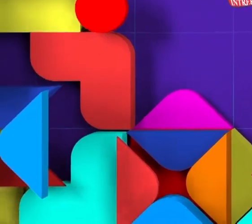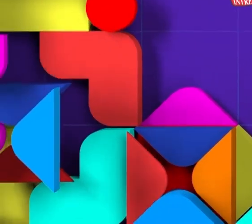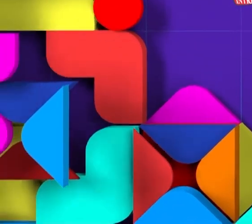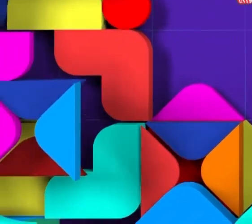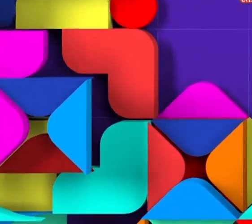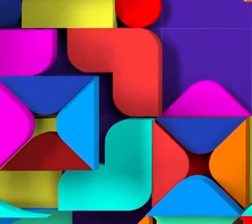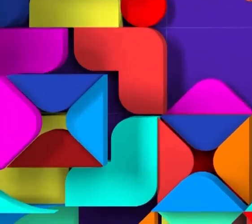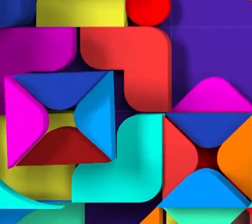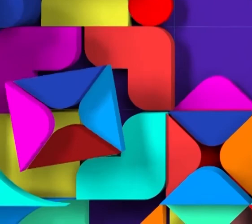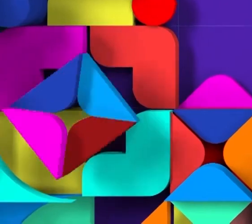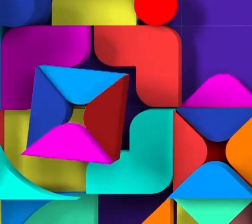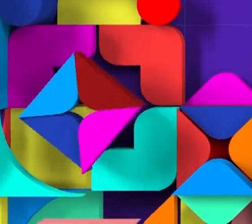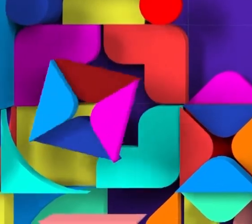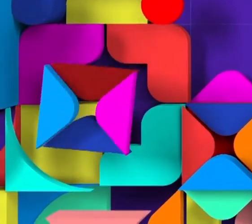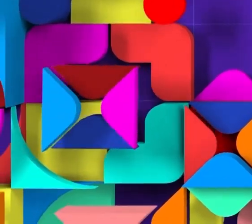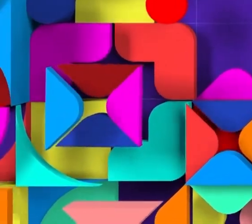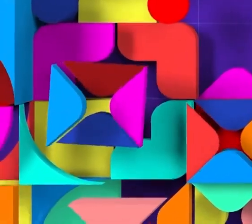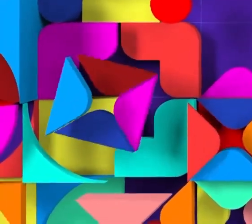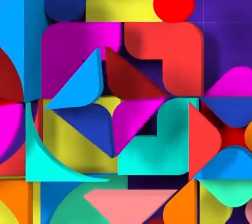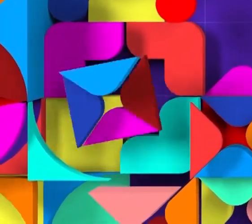E aí